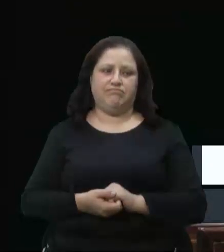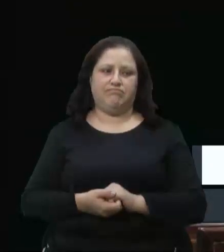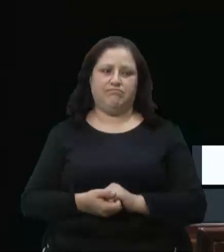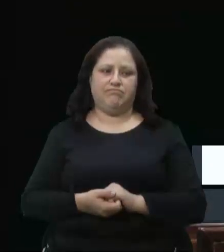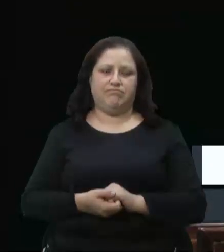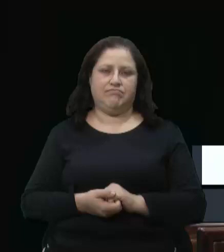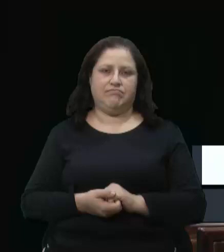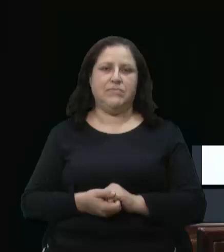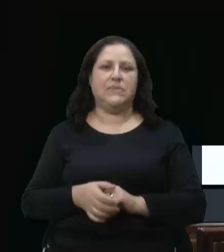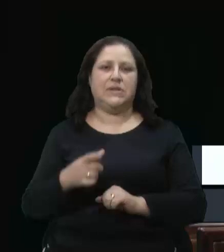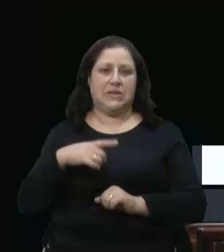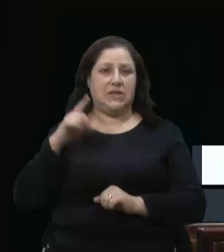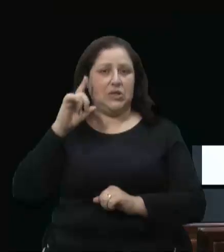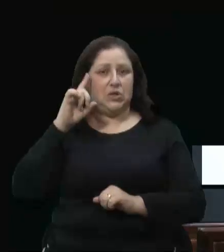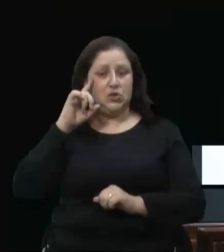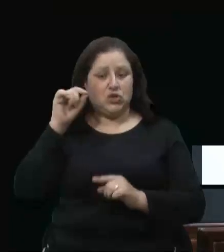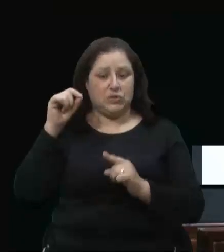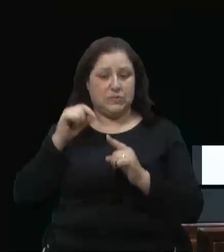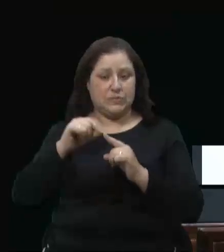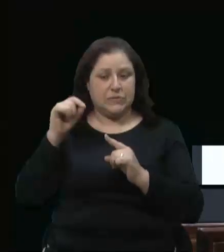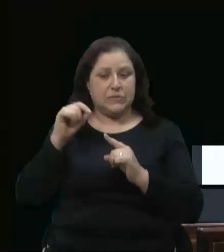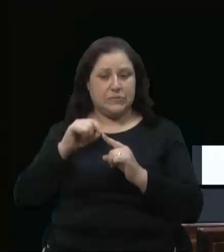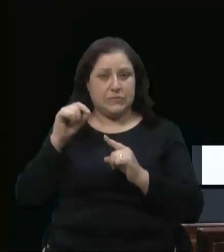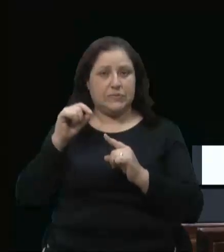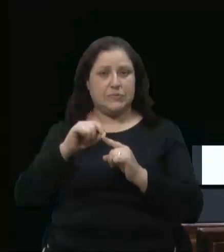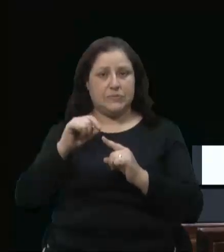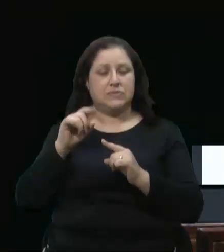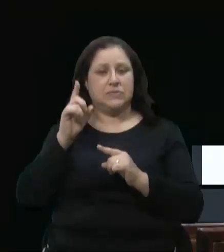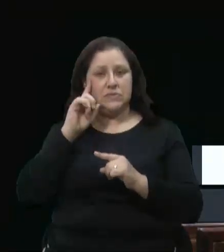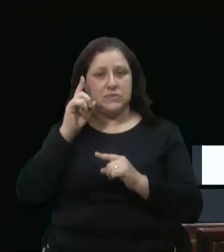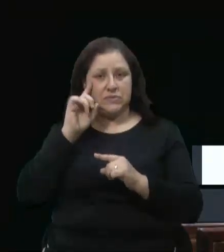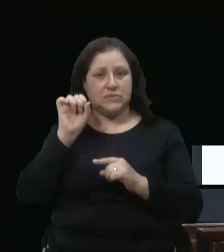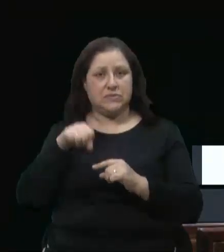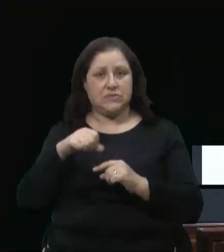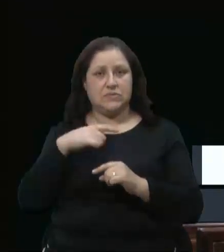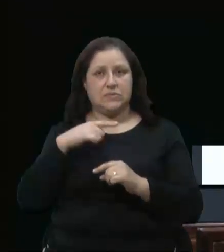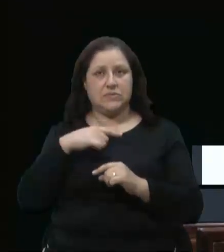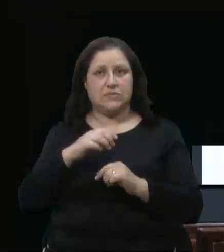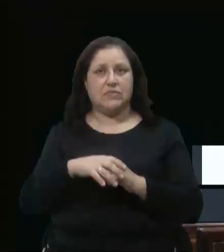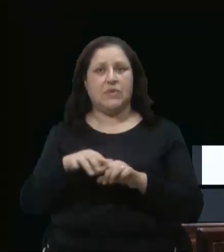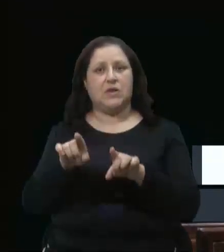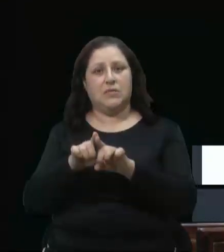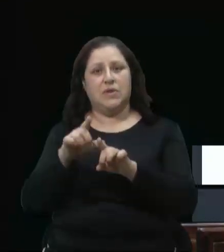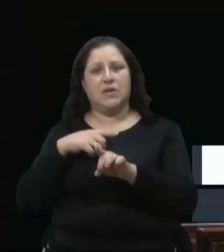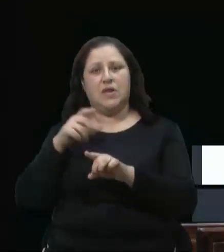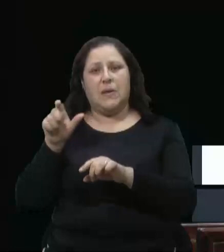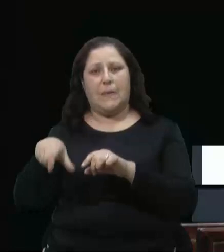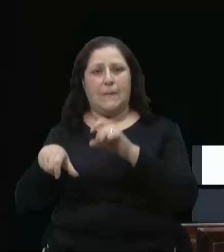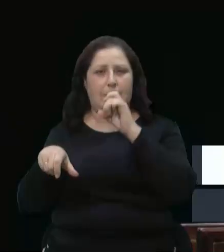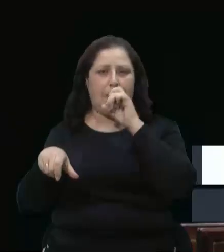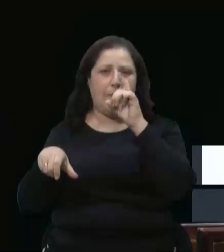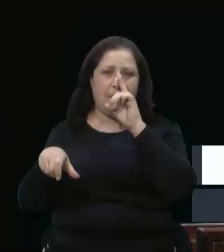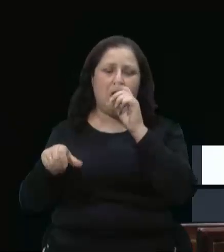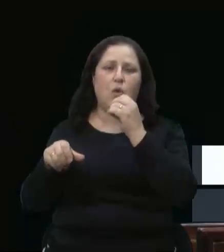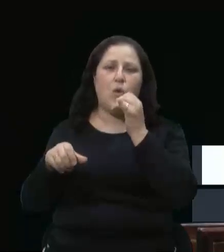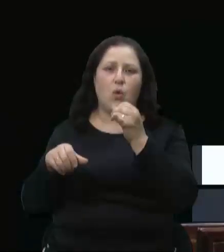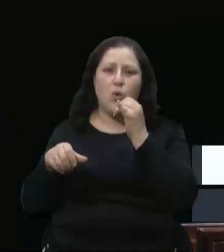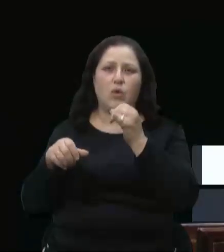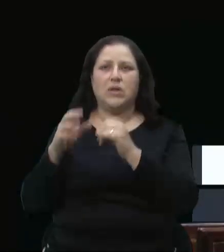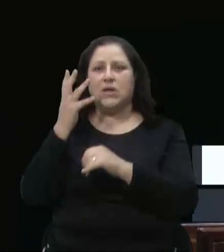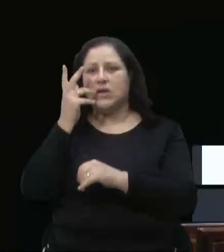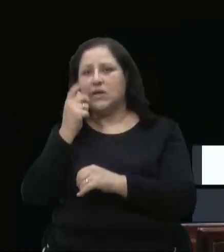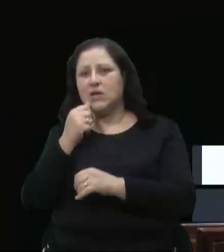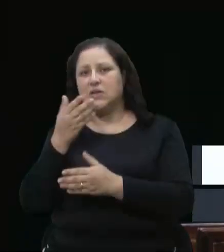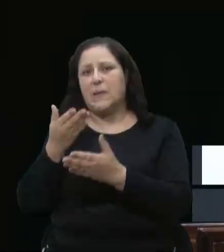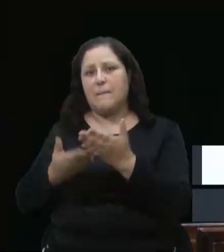Além das injeções diárias, né? As picadas nos dedos, as injeções diárias, tem relatos de pais que crianças e de pessoas que